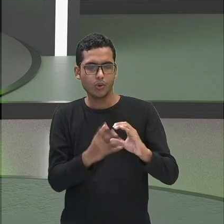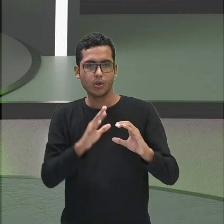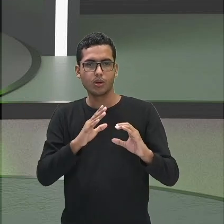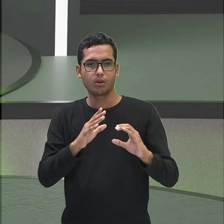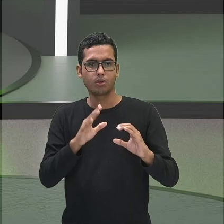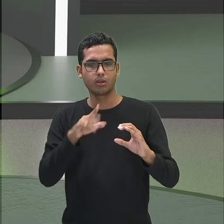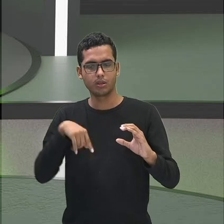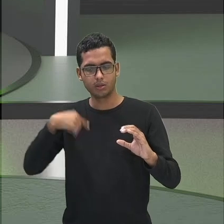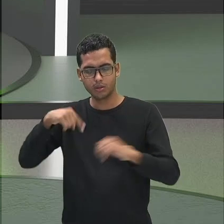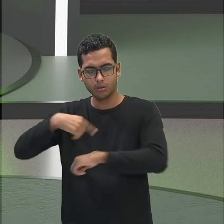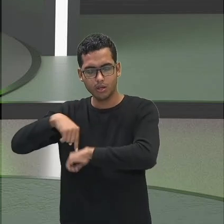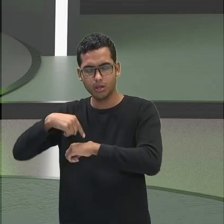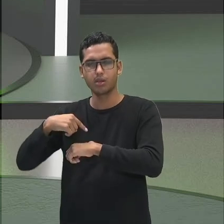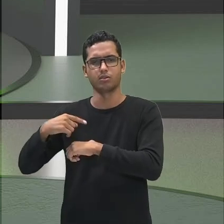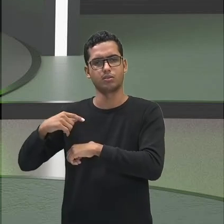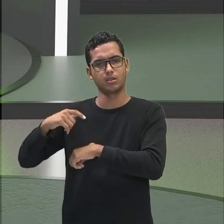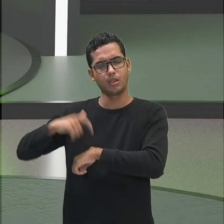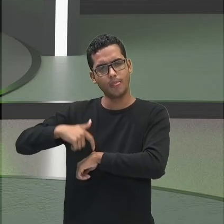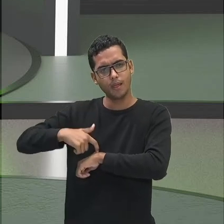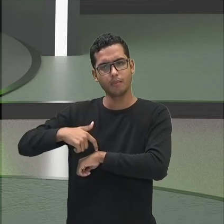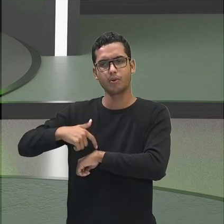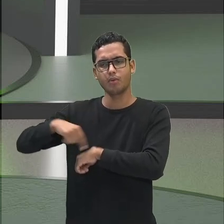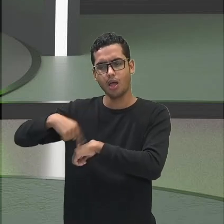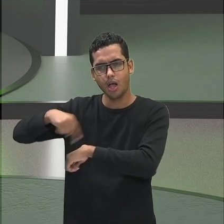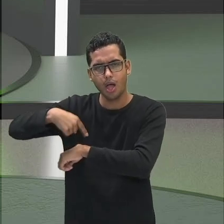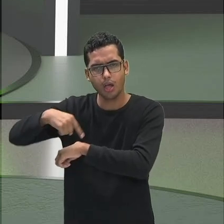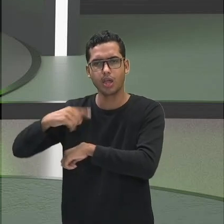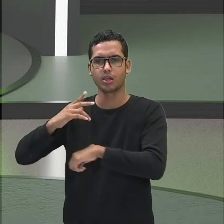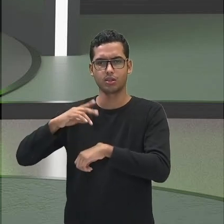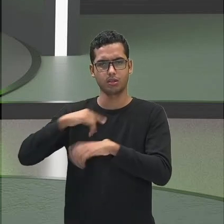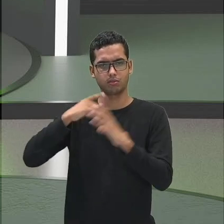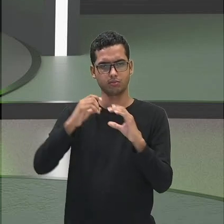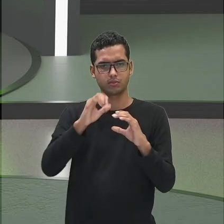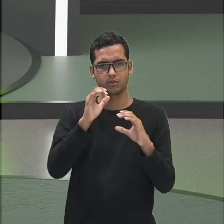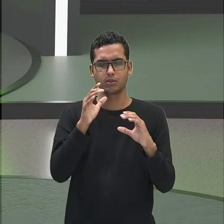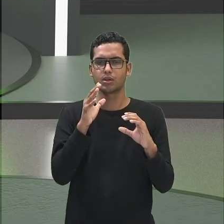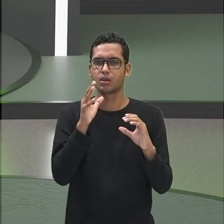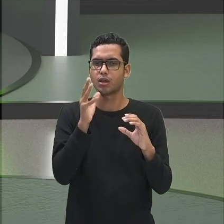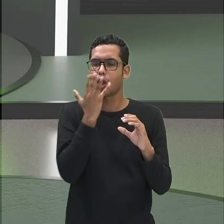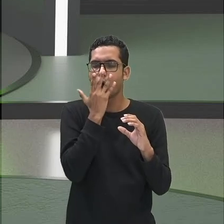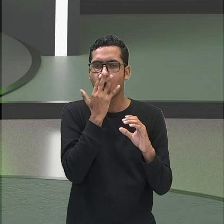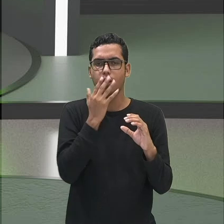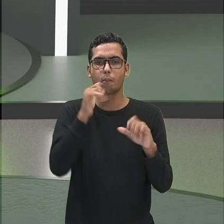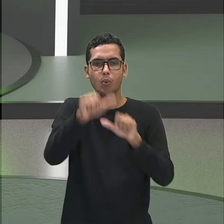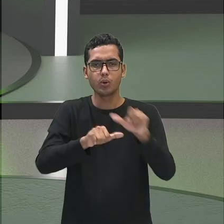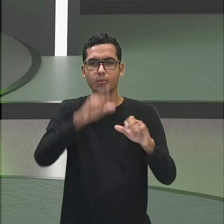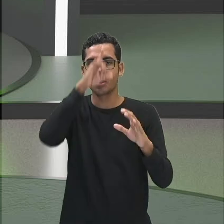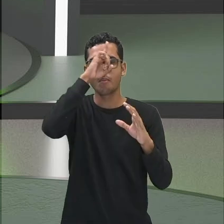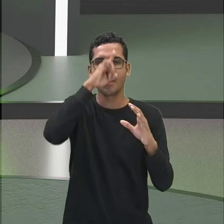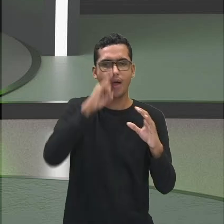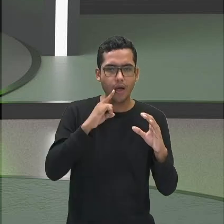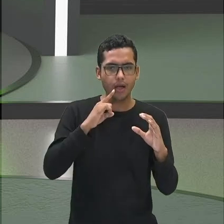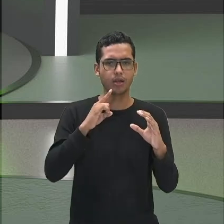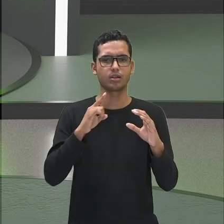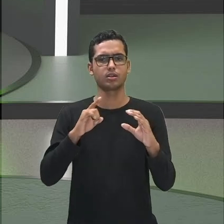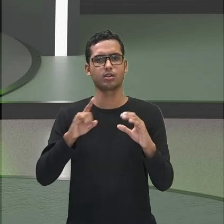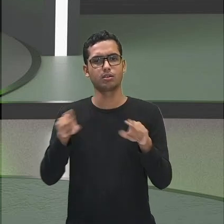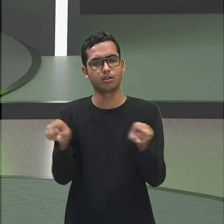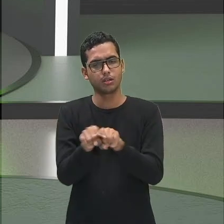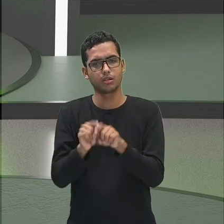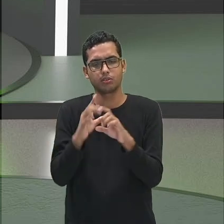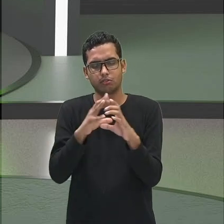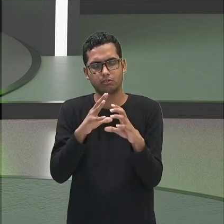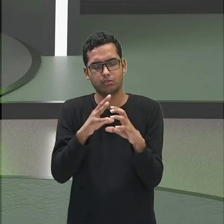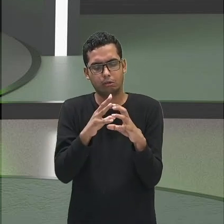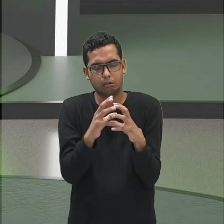frutas à temperatura ambiente, o que acontece? Elas amadurecem muito rápido, né? Elas podem até estragar, como a